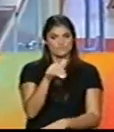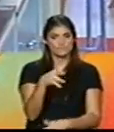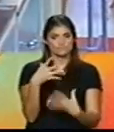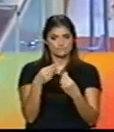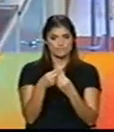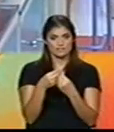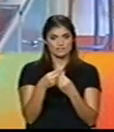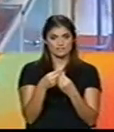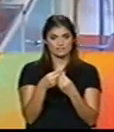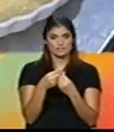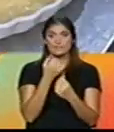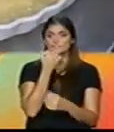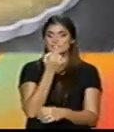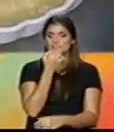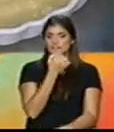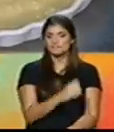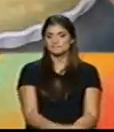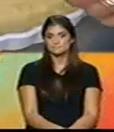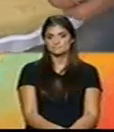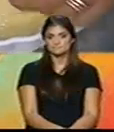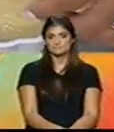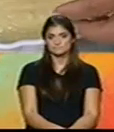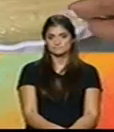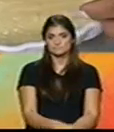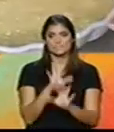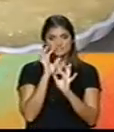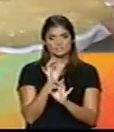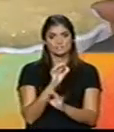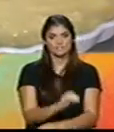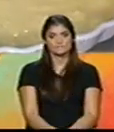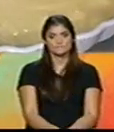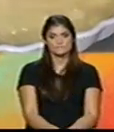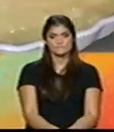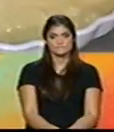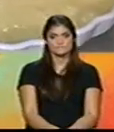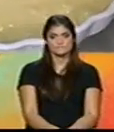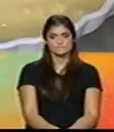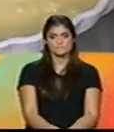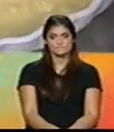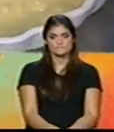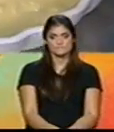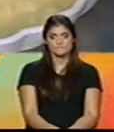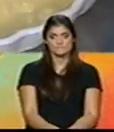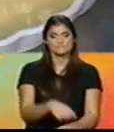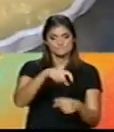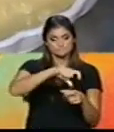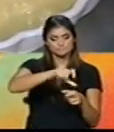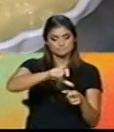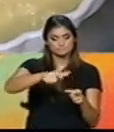vou colocar a maçã, não é? A maçã, sim. Aqui a toda a volta. Também leva algum tempito, não é?